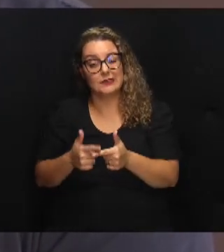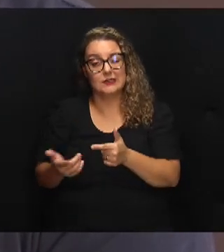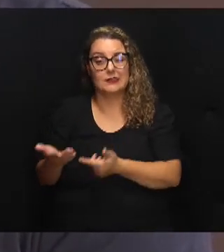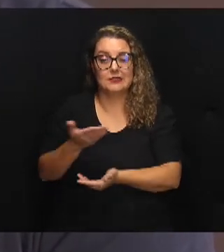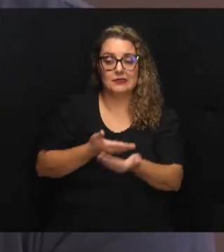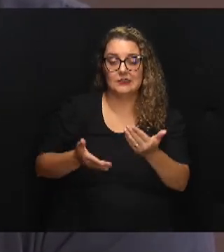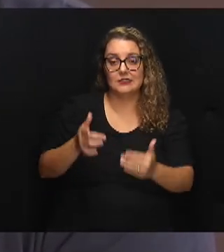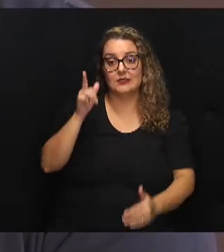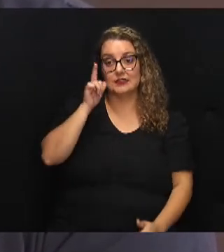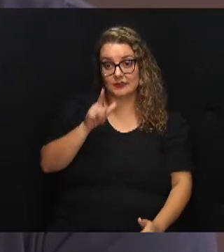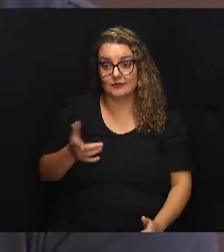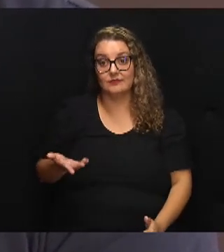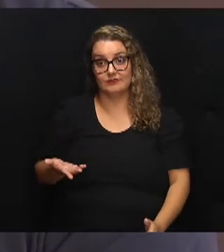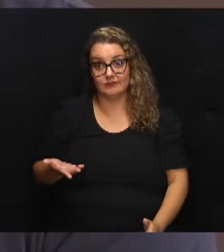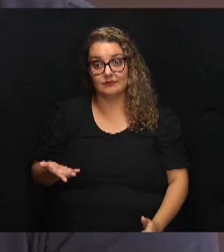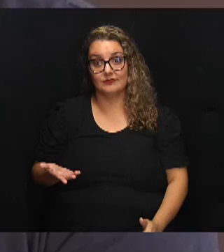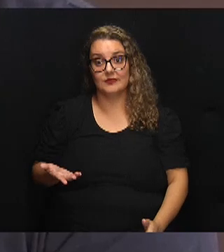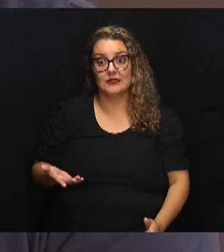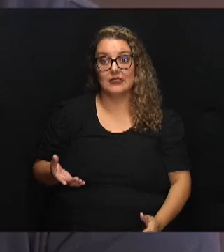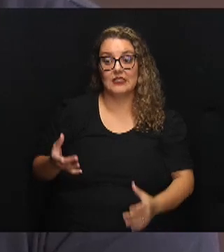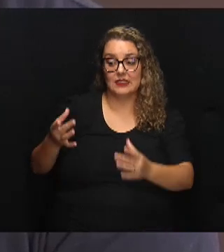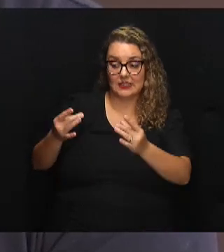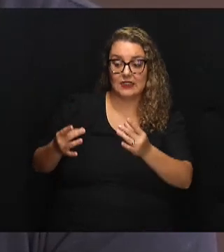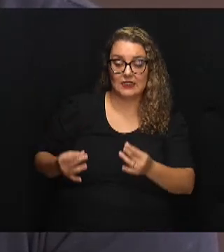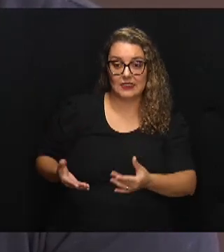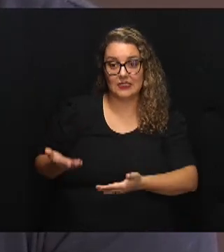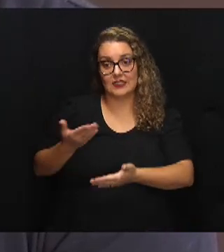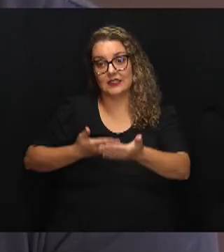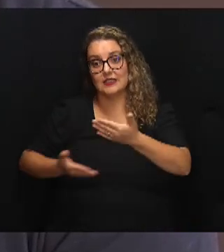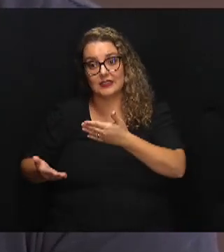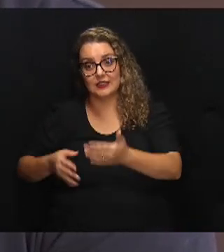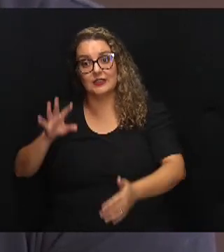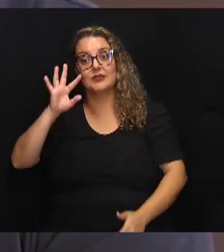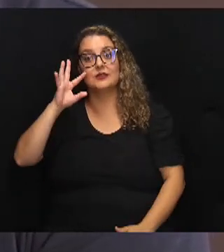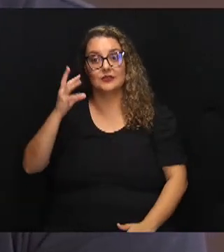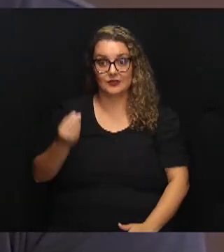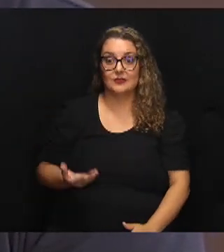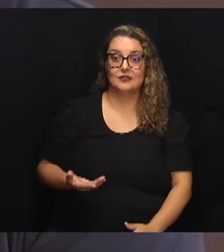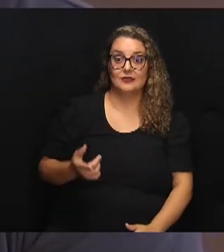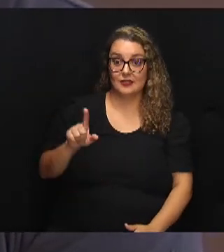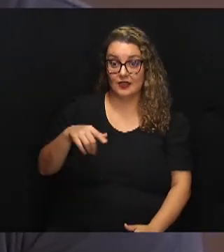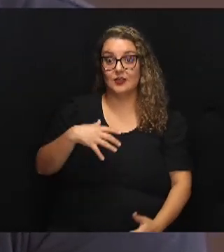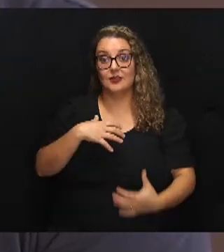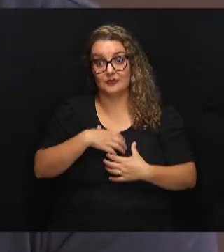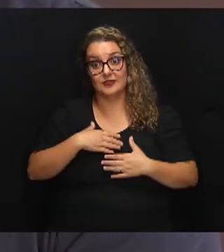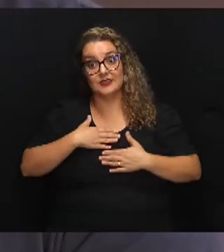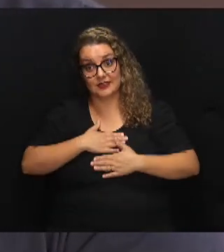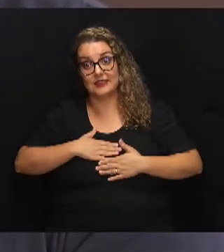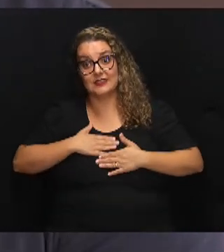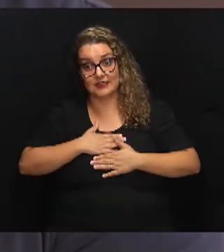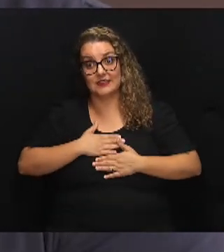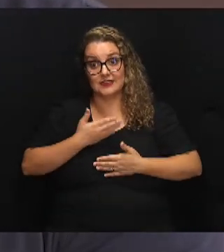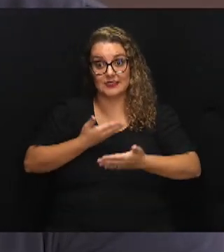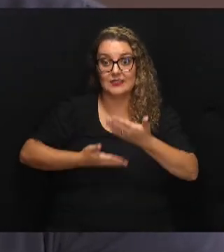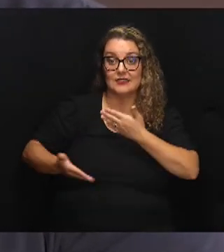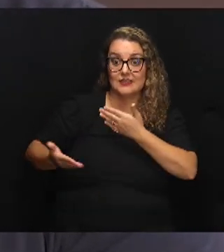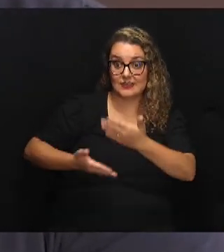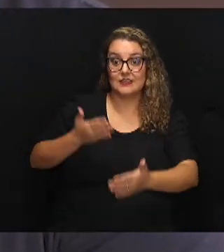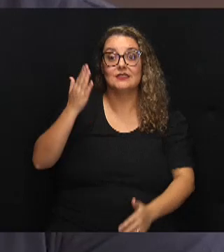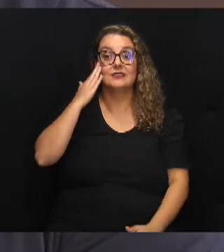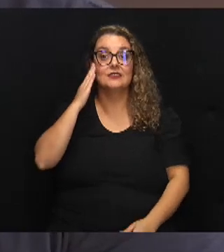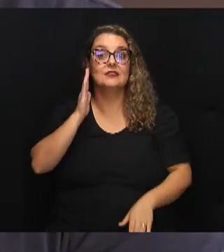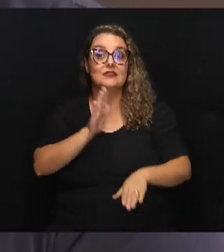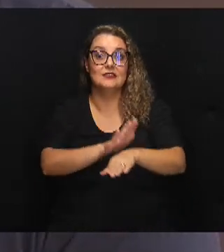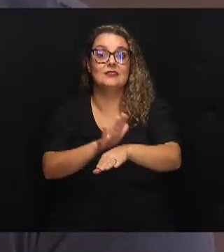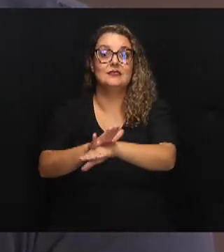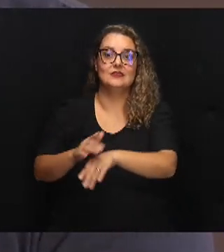conseguir compartilhar o conhecimento, é uma sensação prazerosa de compartilhar e saber que você está